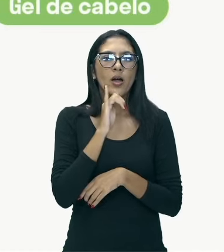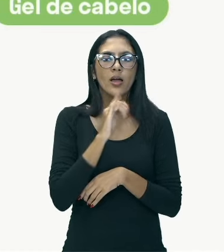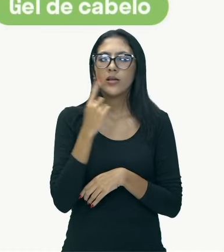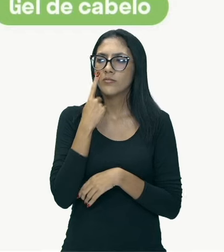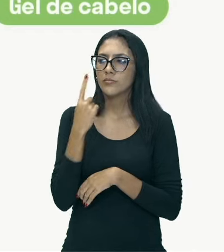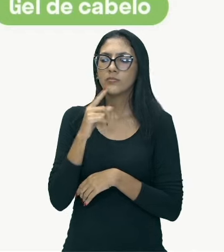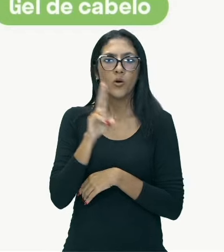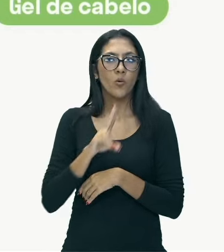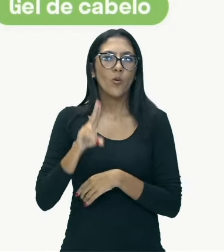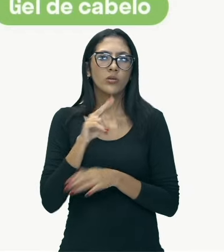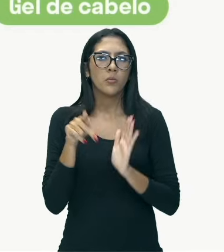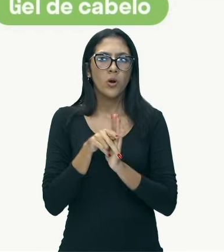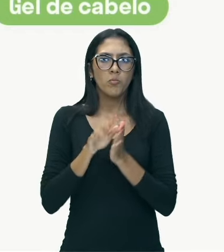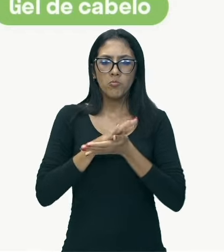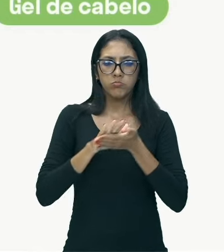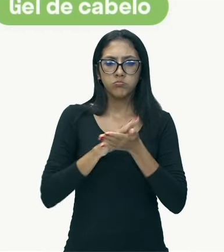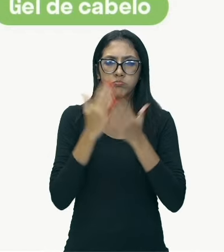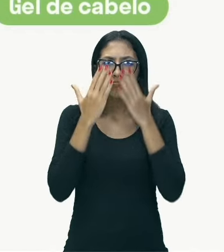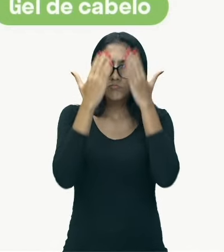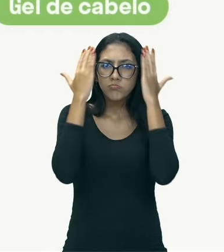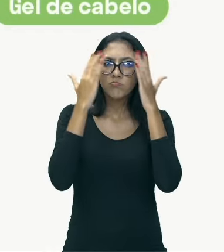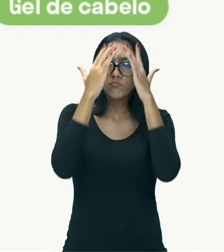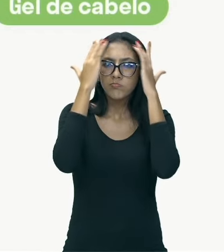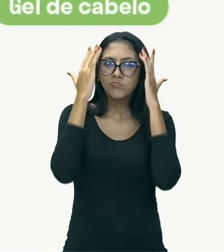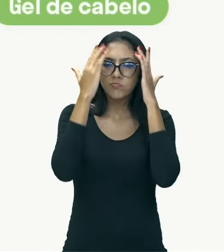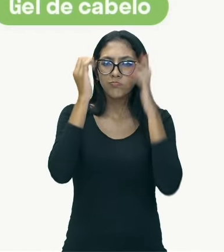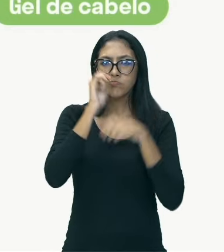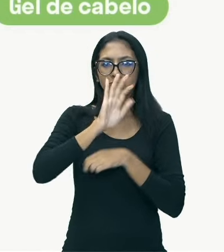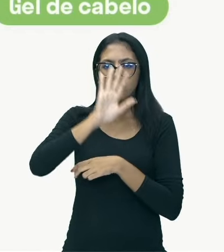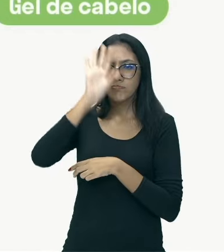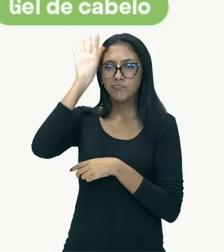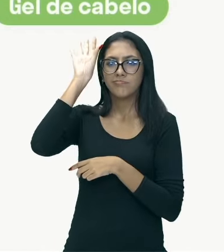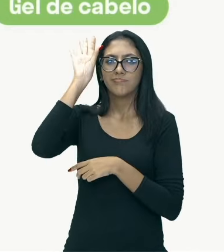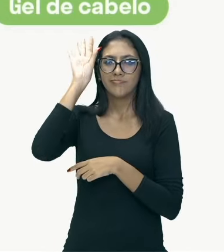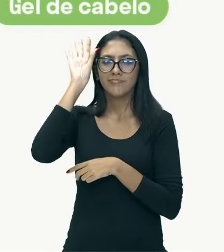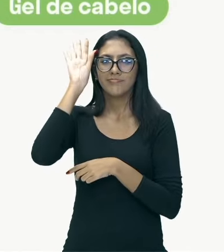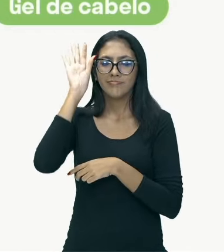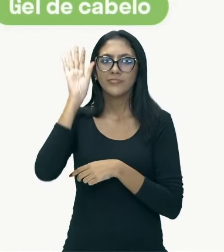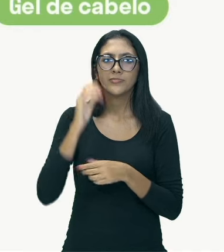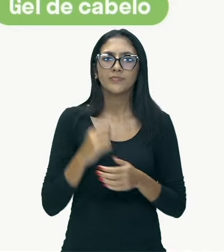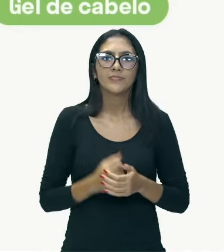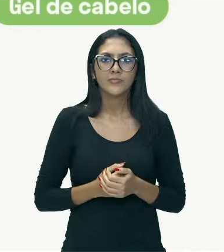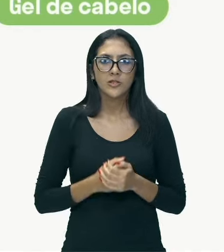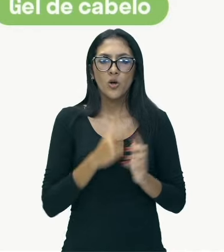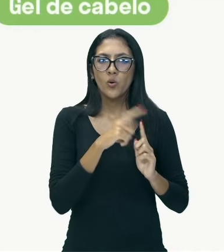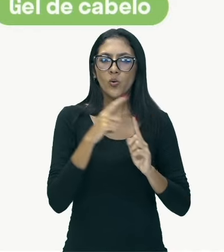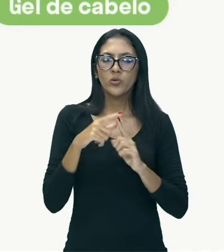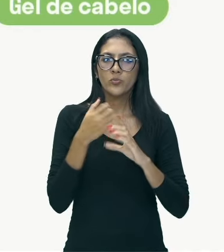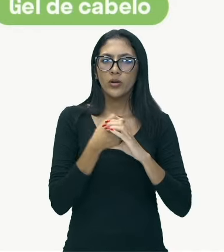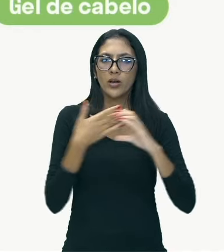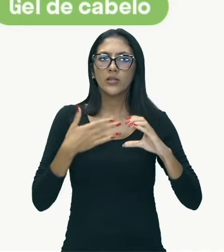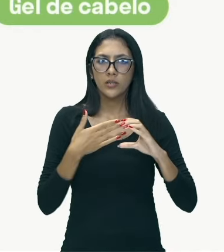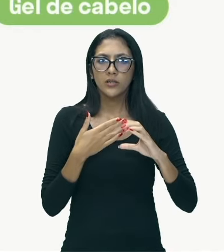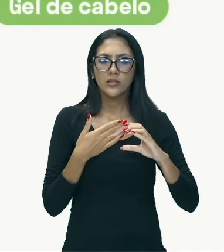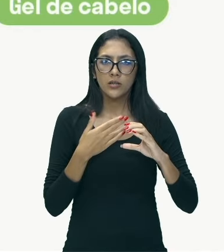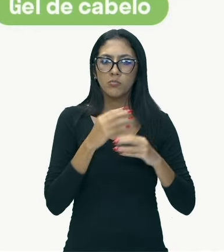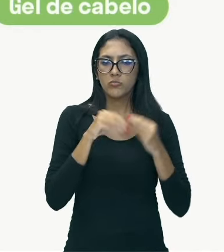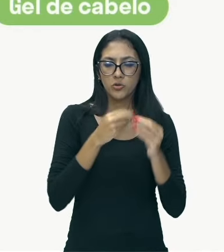de cabelo, onde o disperso é um líquido e o dispersante vai ser